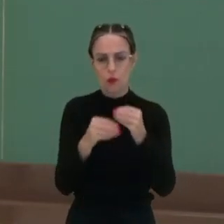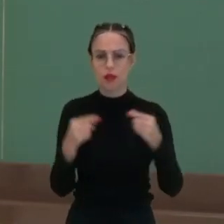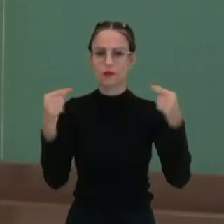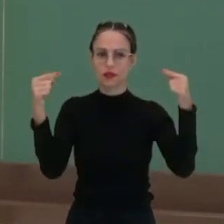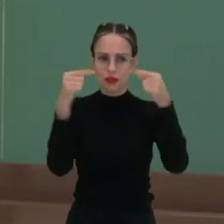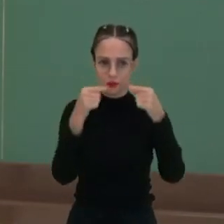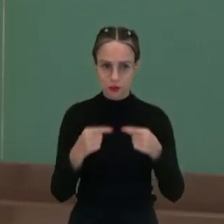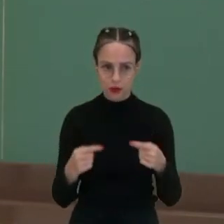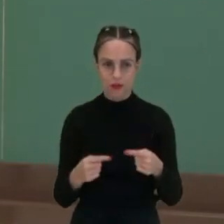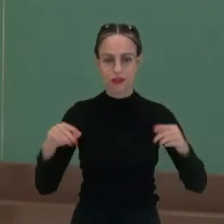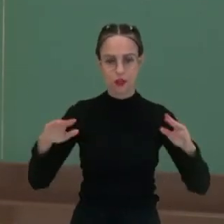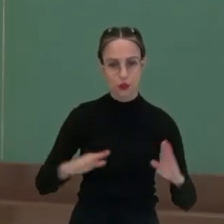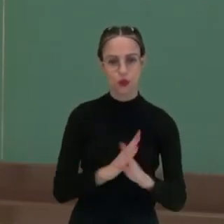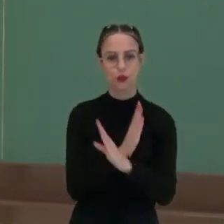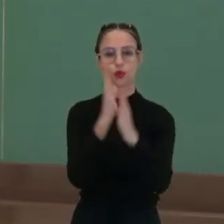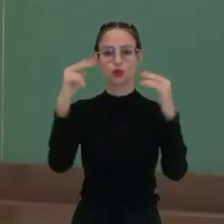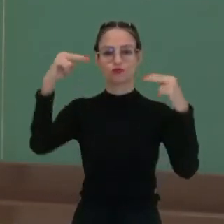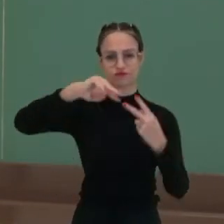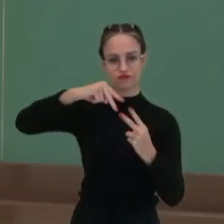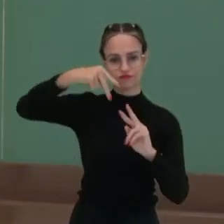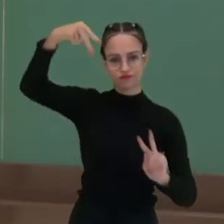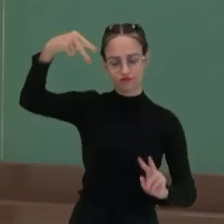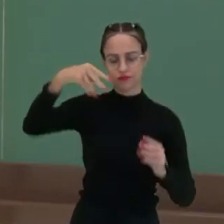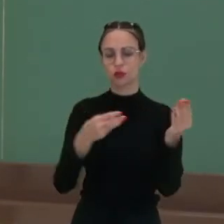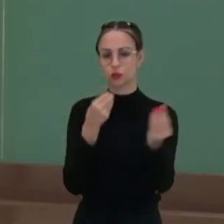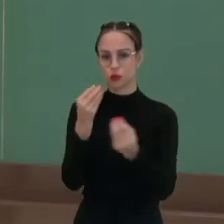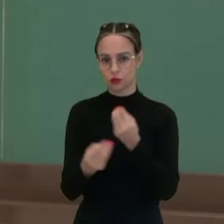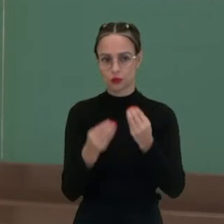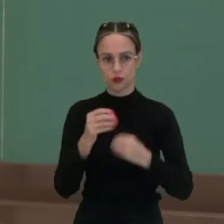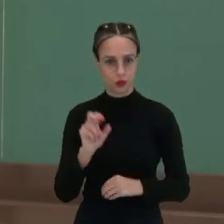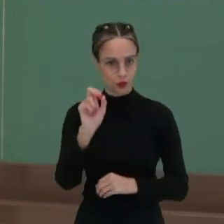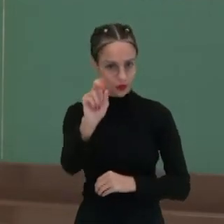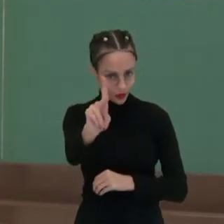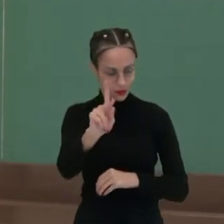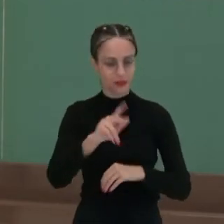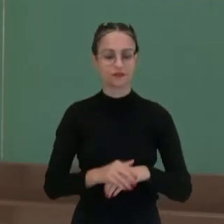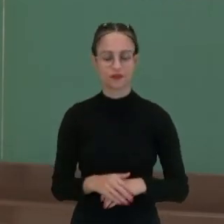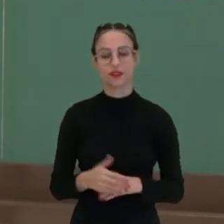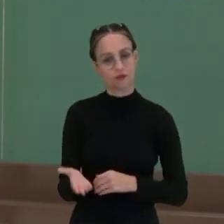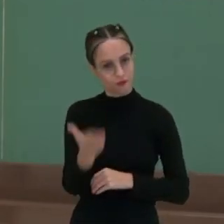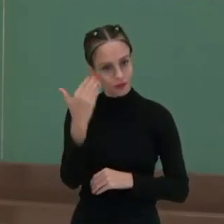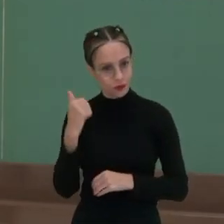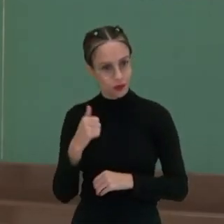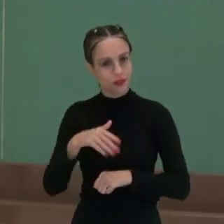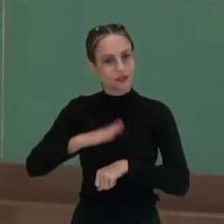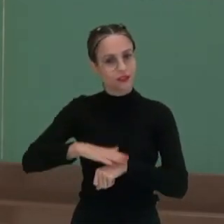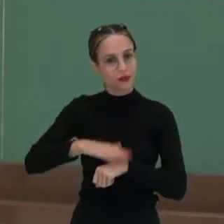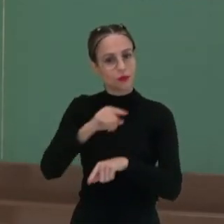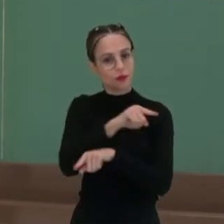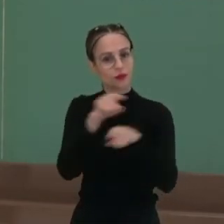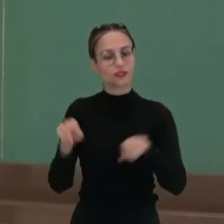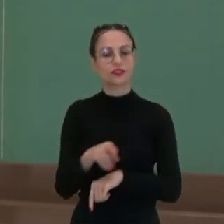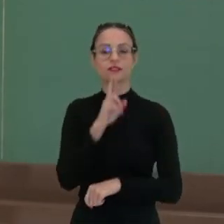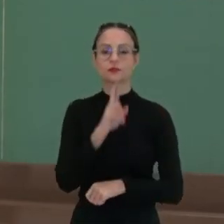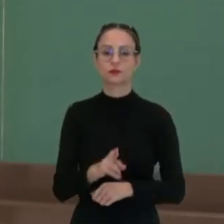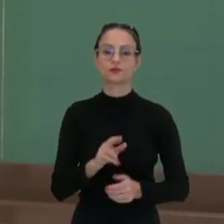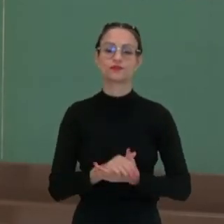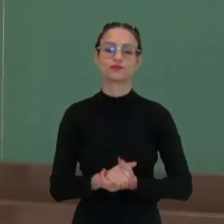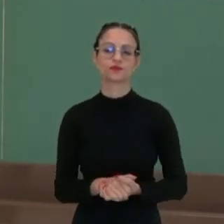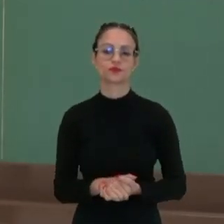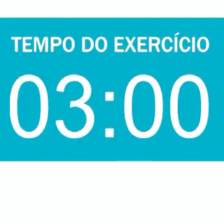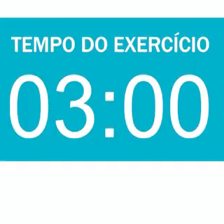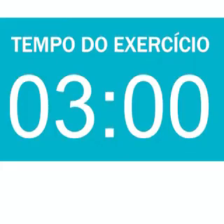fita ali que está, né, ligando esse DNA, ok? Então, vamos lá. Um tempinho para vocês responderem.